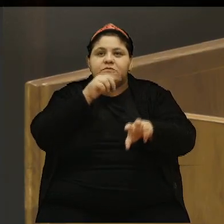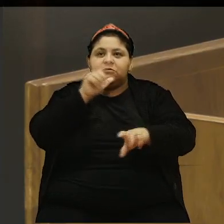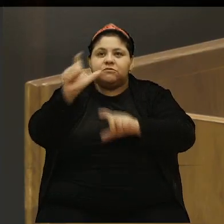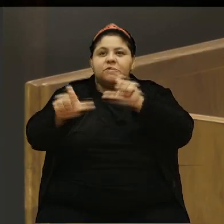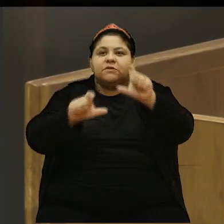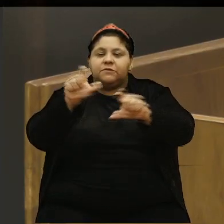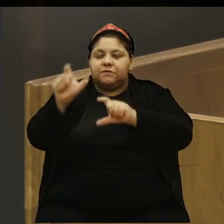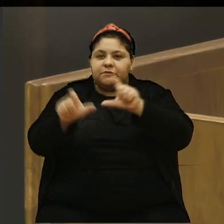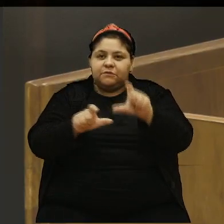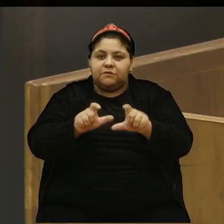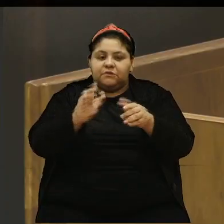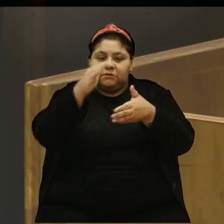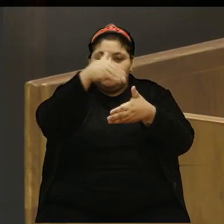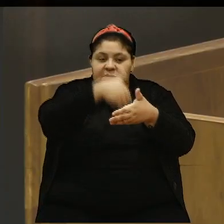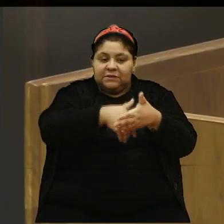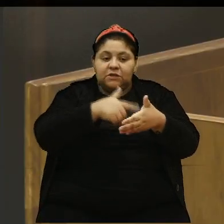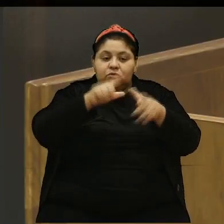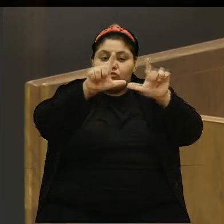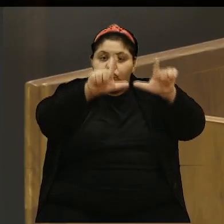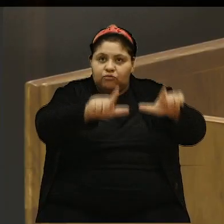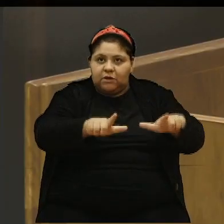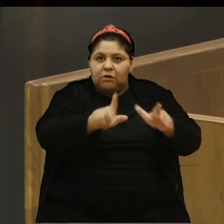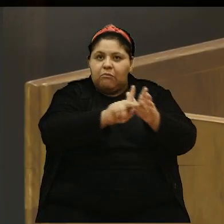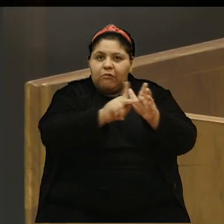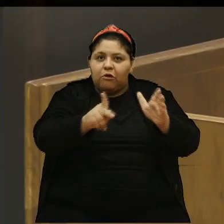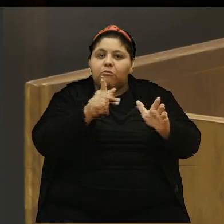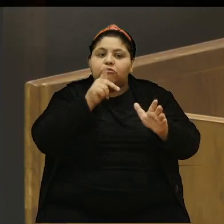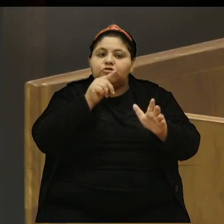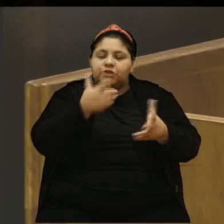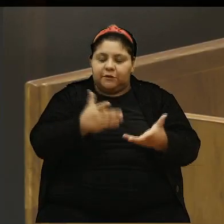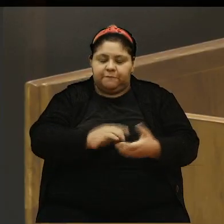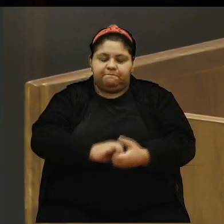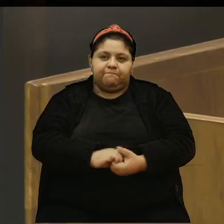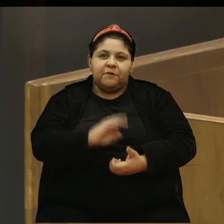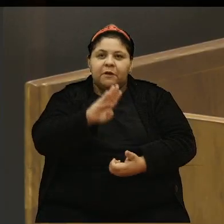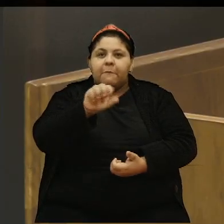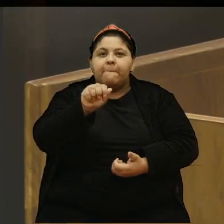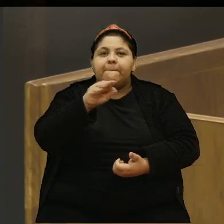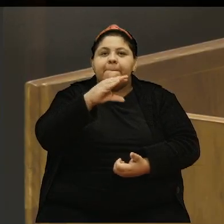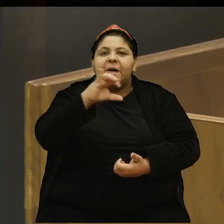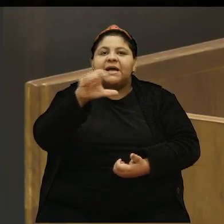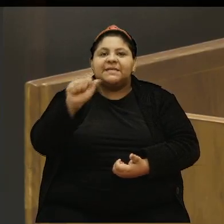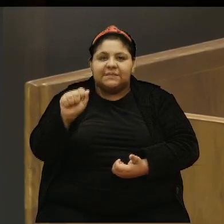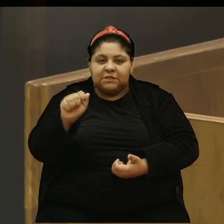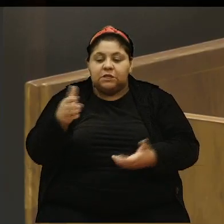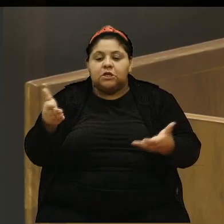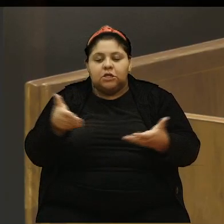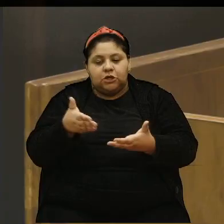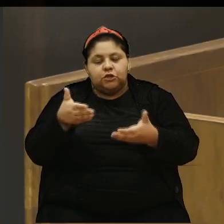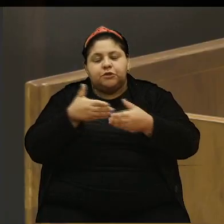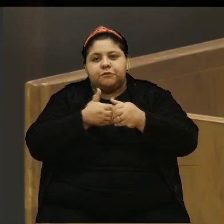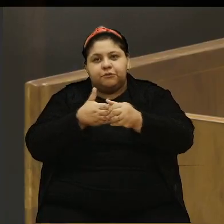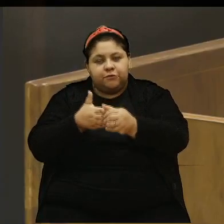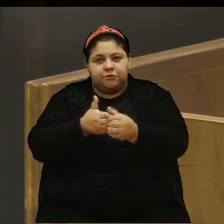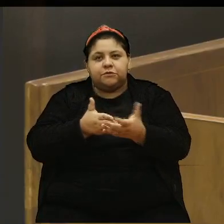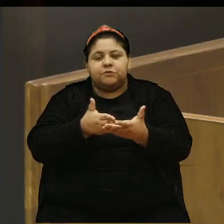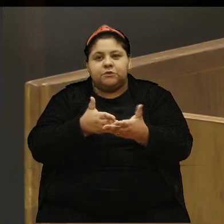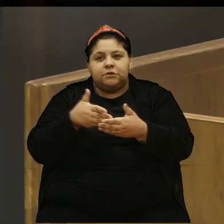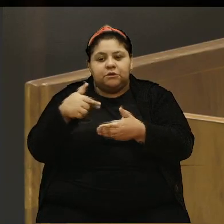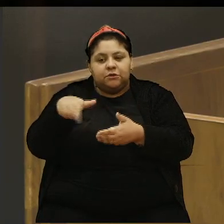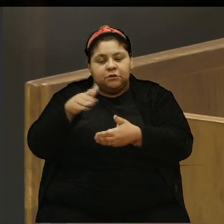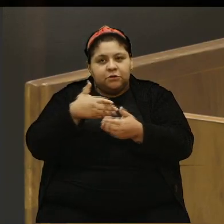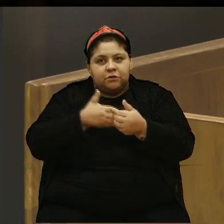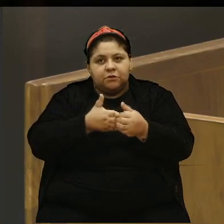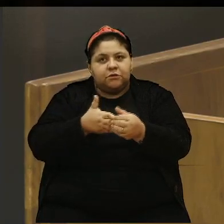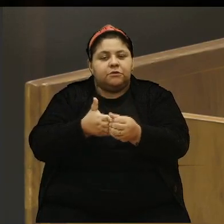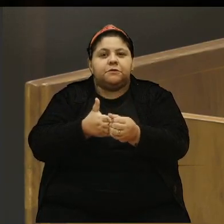que estão dentro das bacias. Então, a gente está acompanhando... A gente está acompanhando,